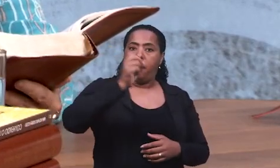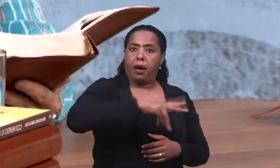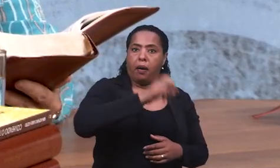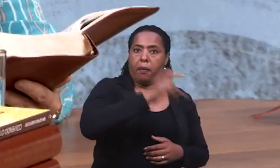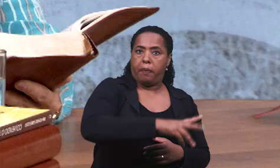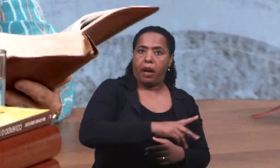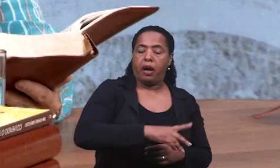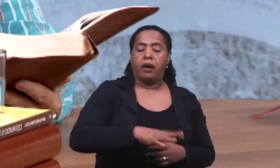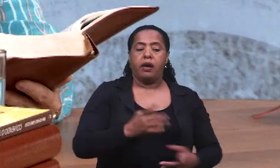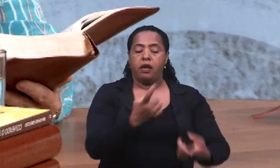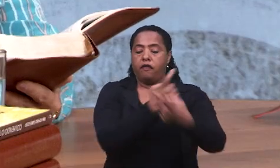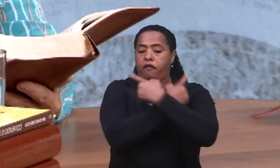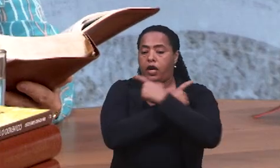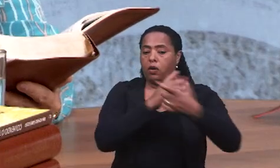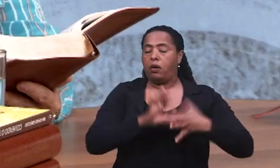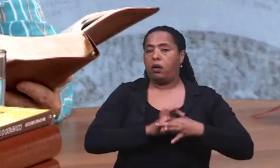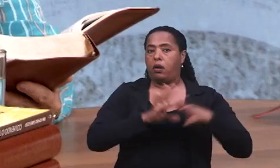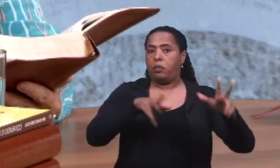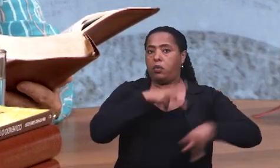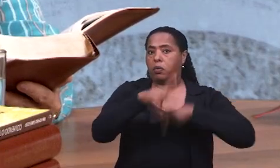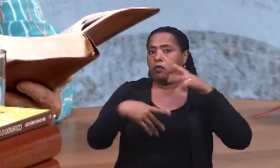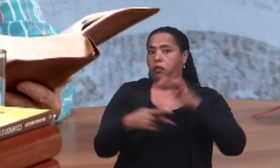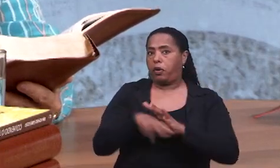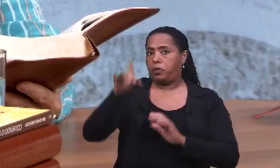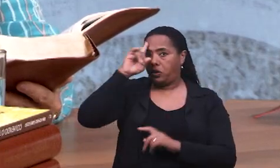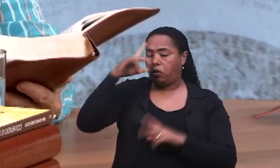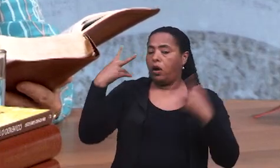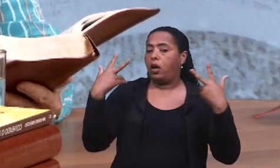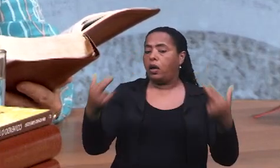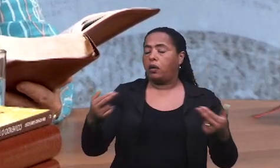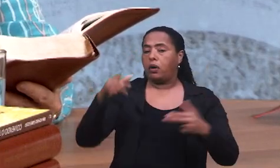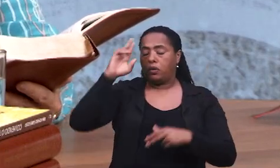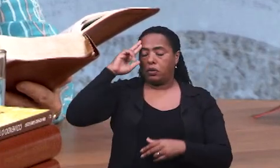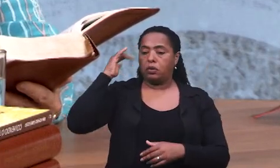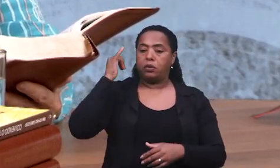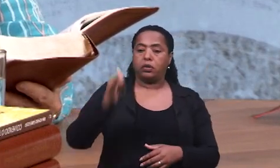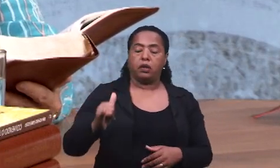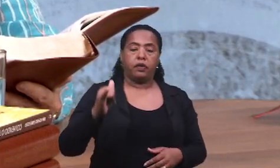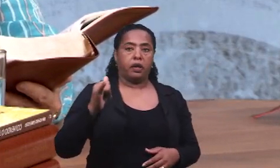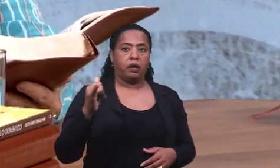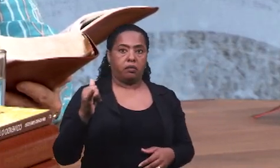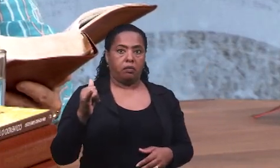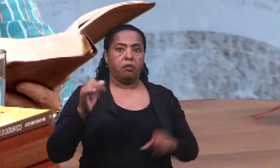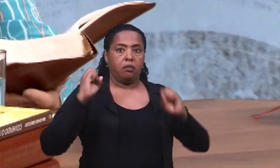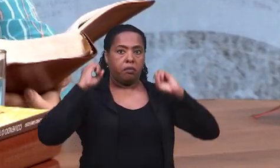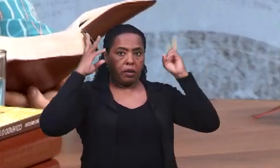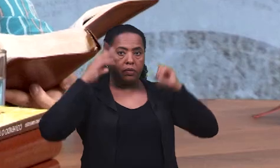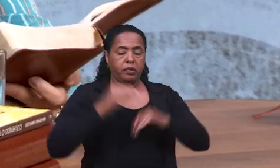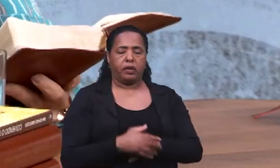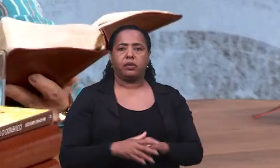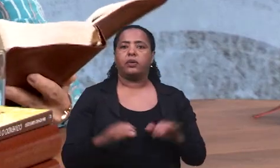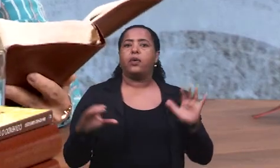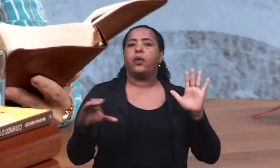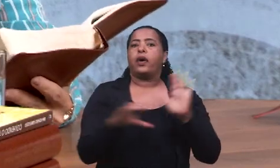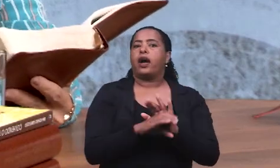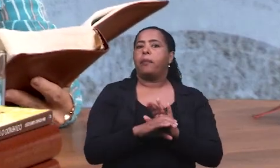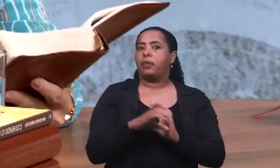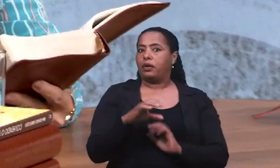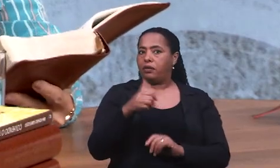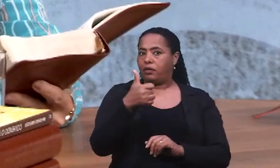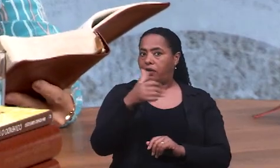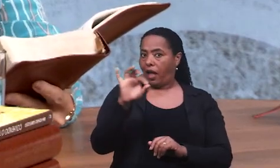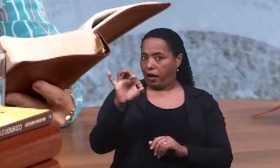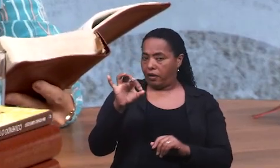o povo de Deus ir, como o Senhor tinha dito a Moisés. Vamos agora ao capítulo 10, Êxodo